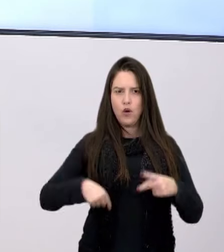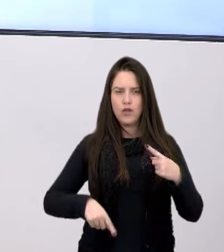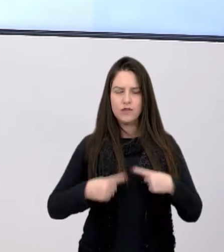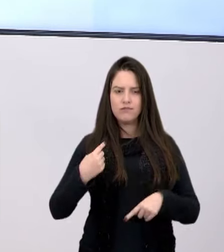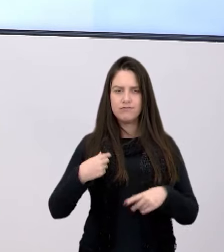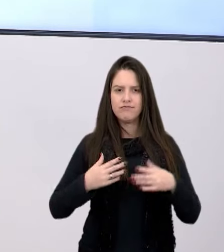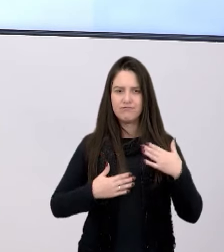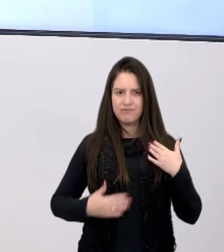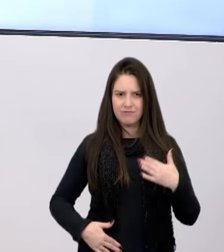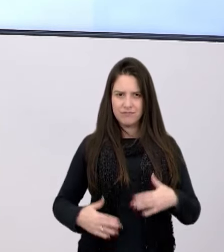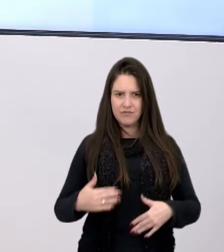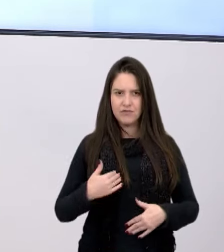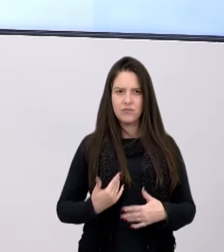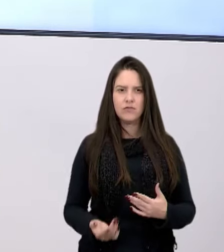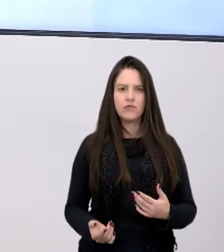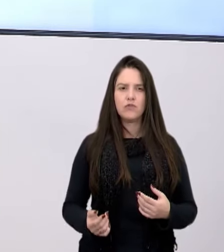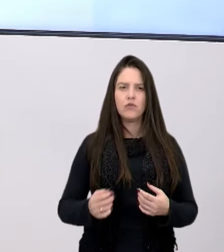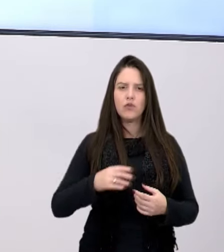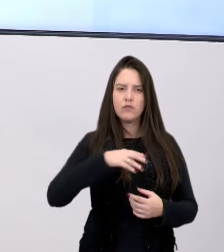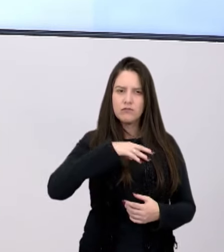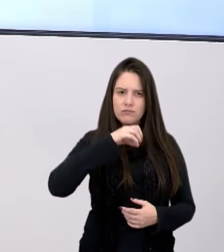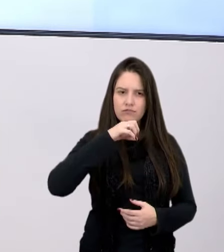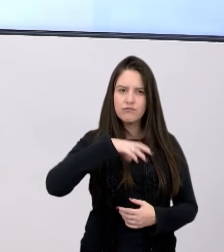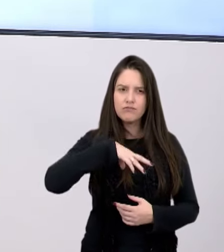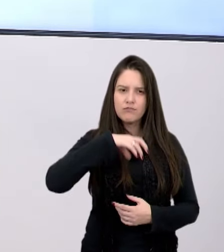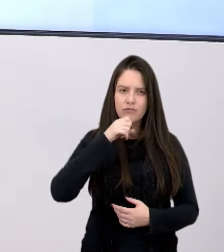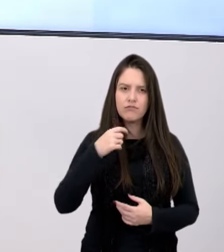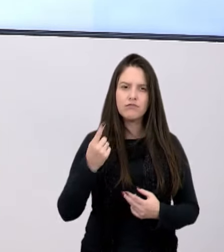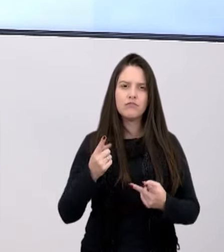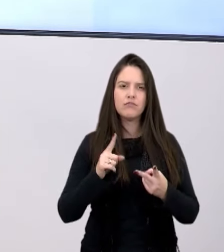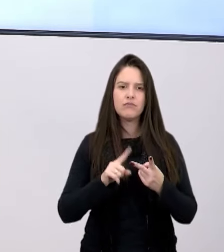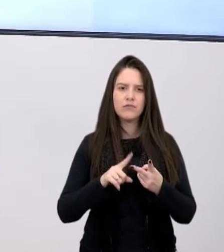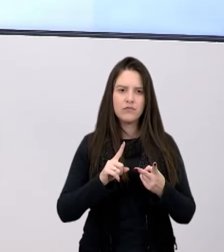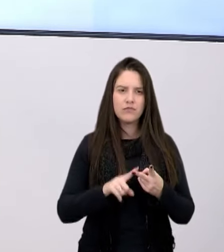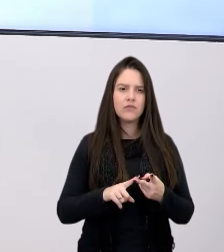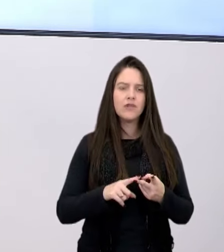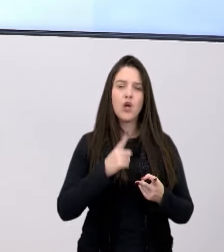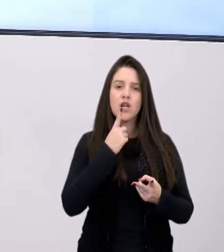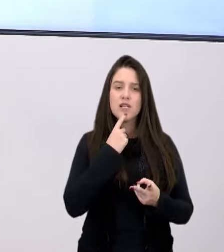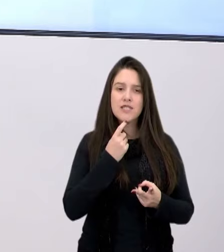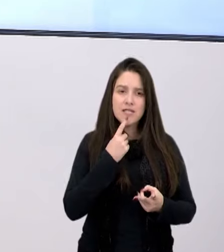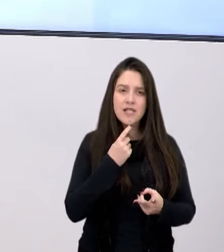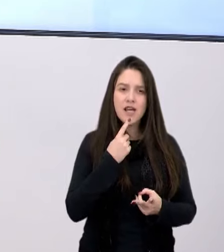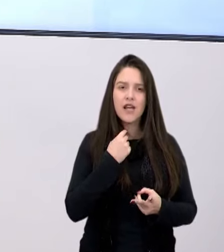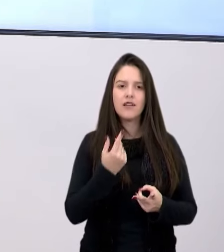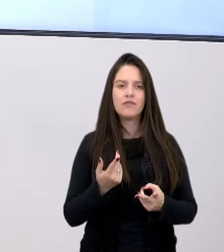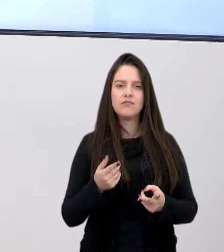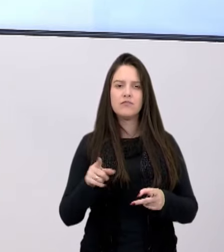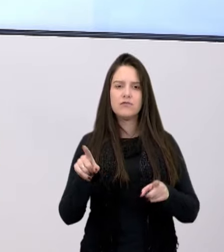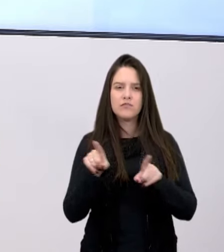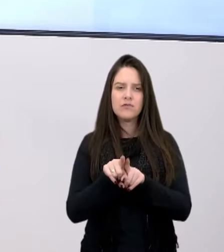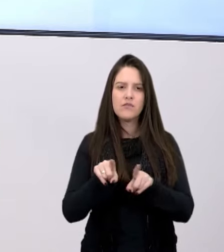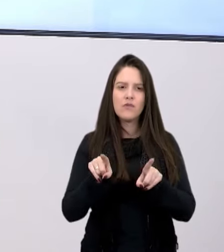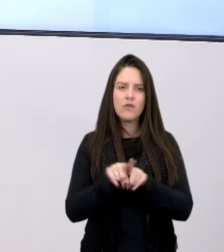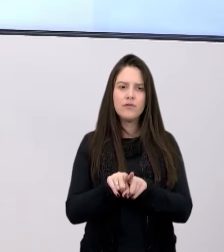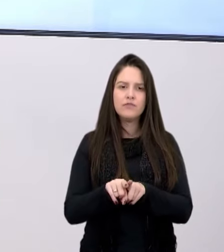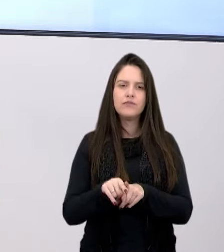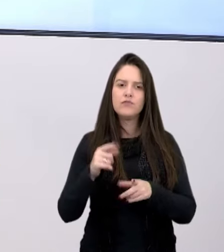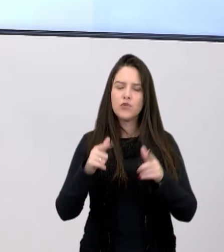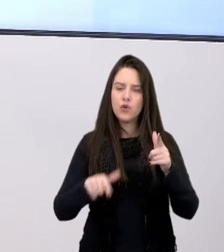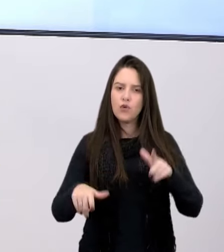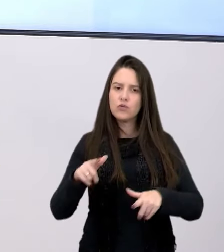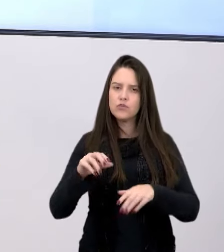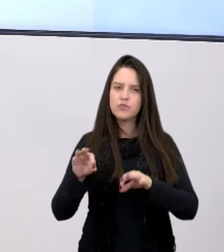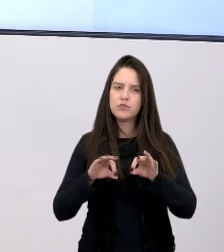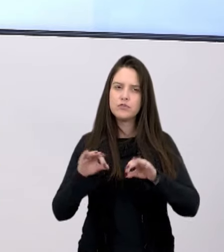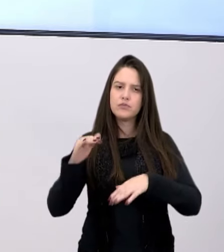níveis de oxidação, vai diminuir aí os níveis de oxigenação e aí também eu vou desencadear com outros